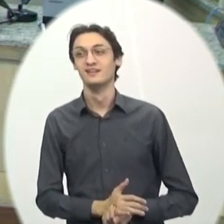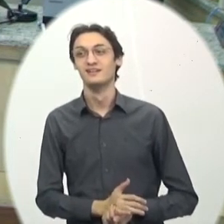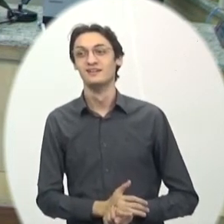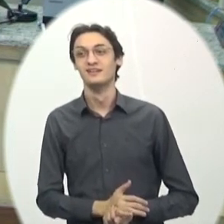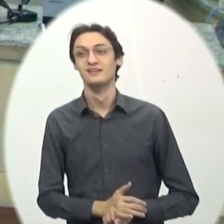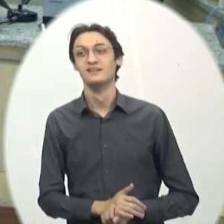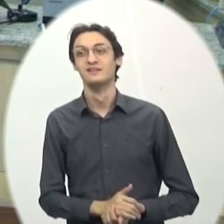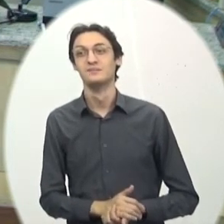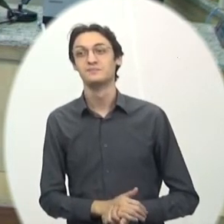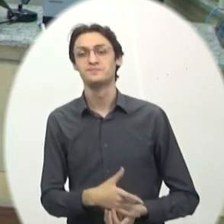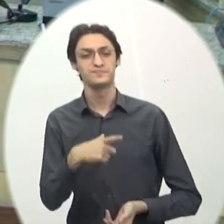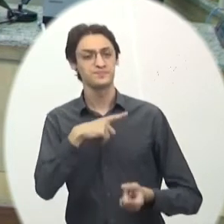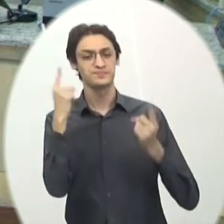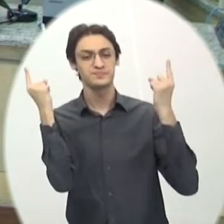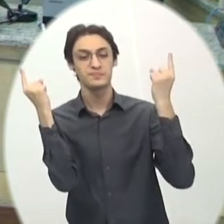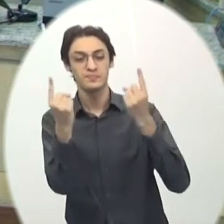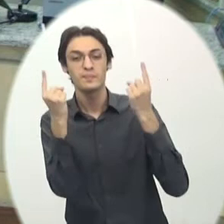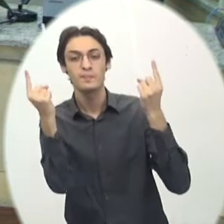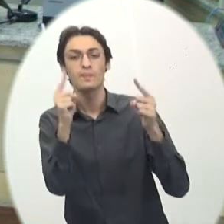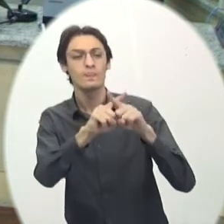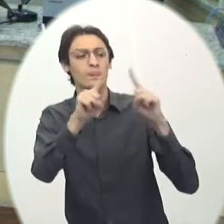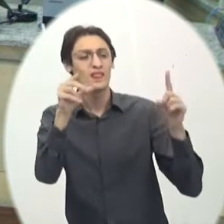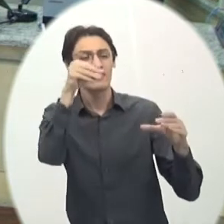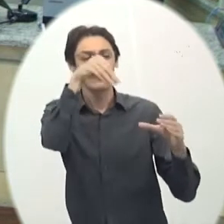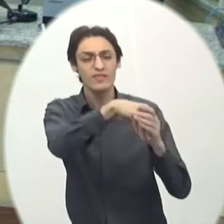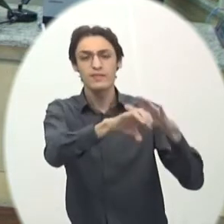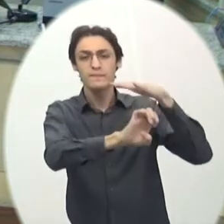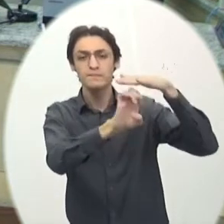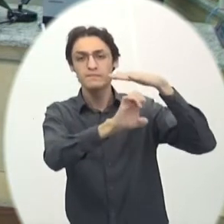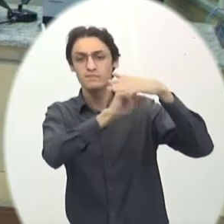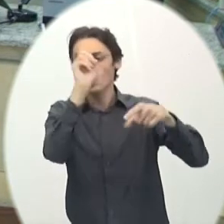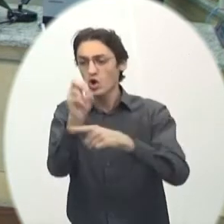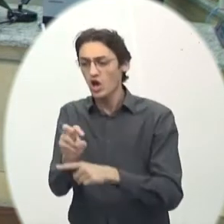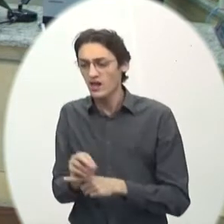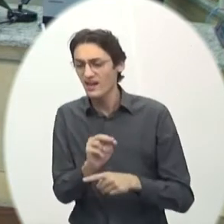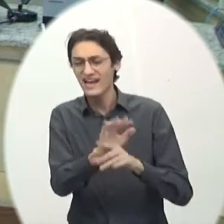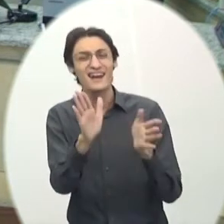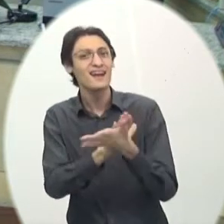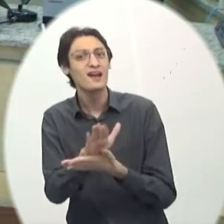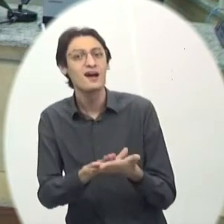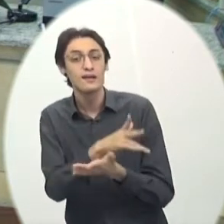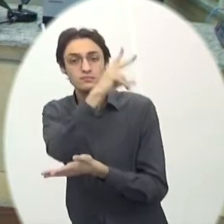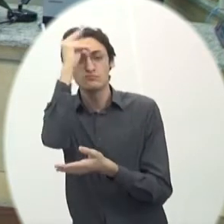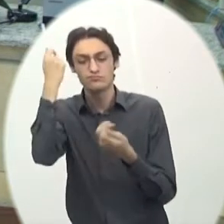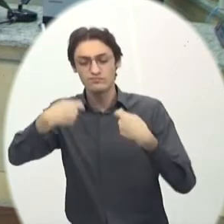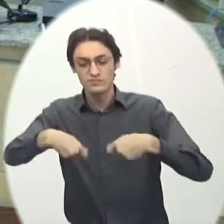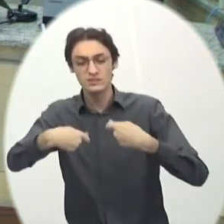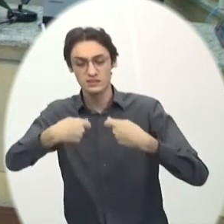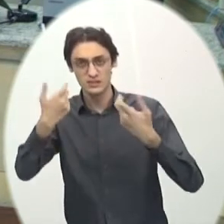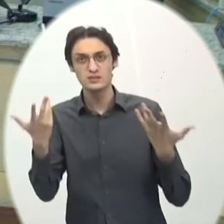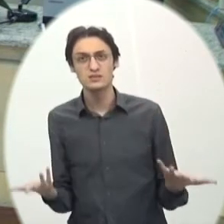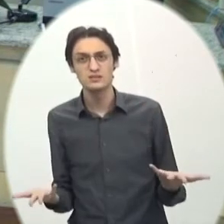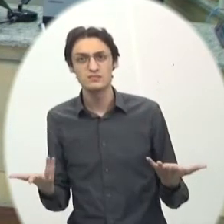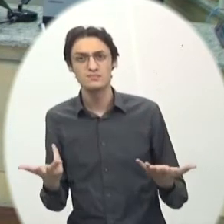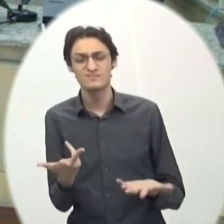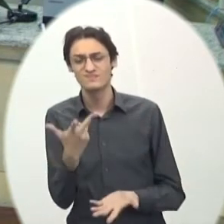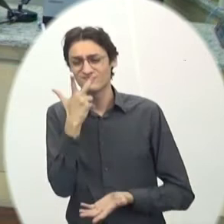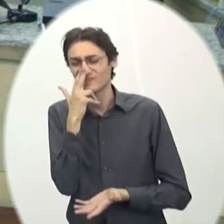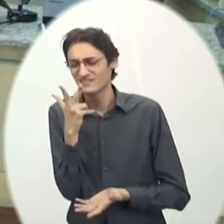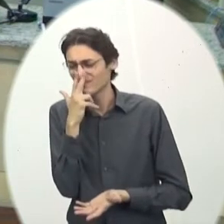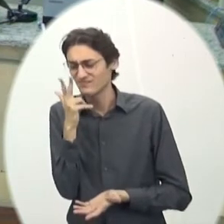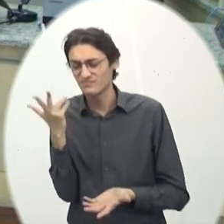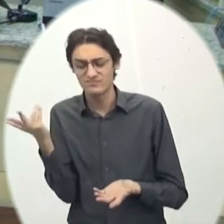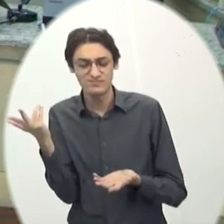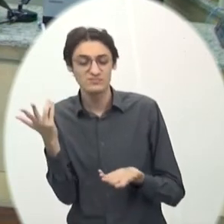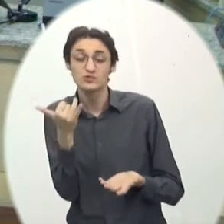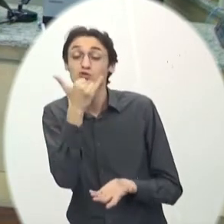ambulância, mas você não tem funcionários. E aí a prefeitura precisa de funcionários. Ficou para